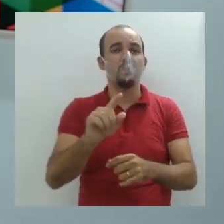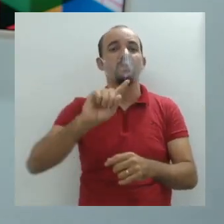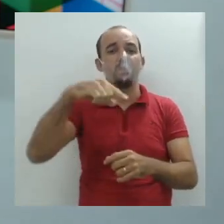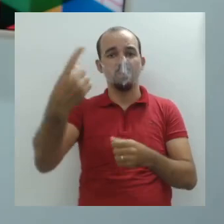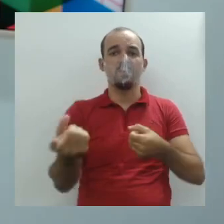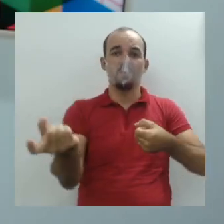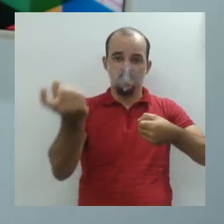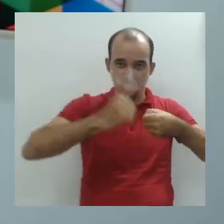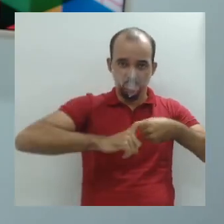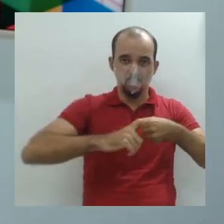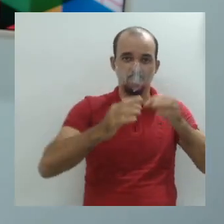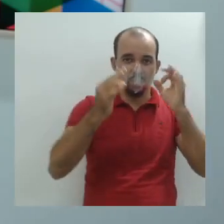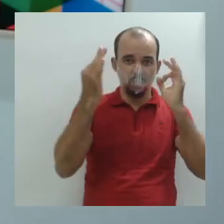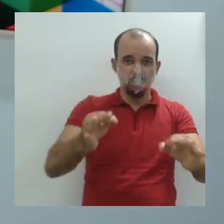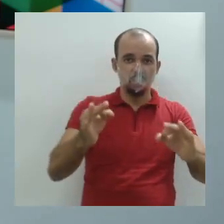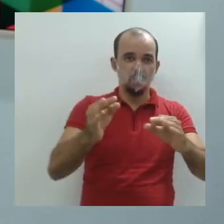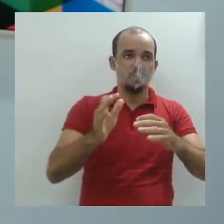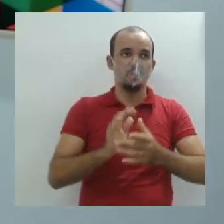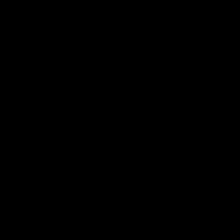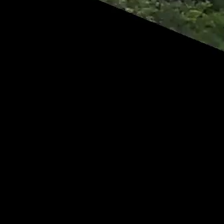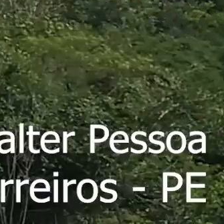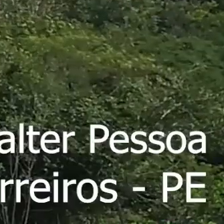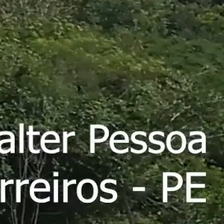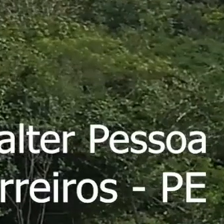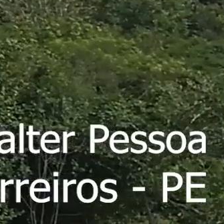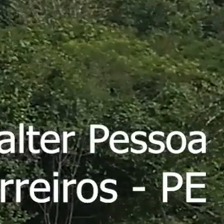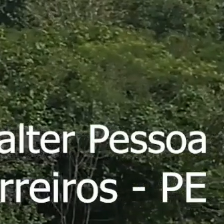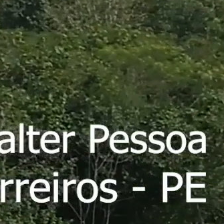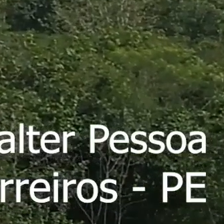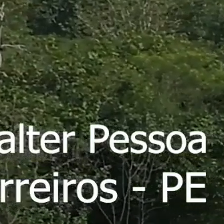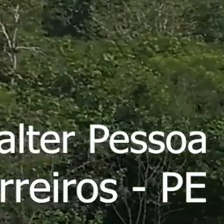aqui a nossa questão número 6, tá? Vai lá, Aninha.